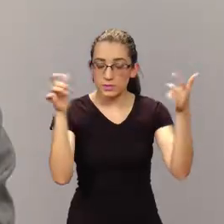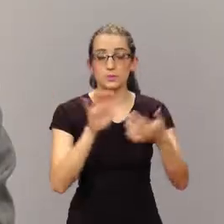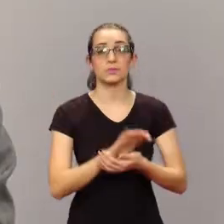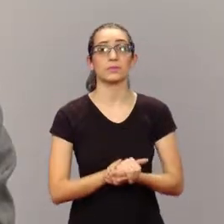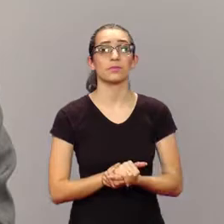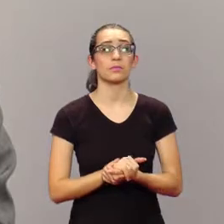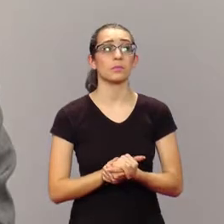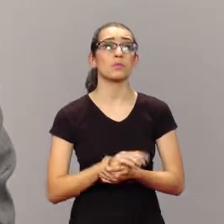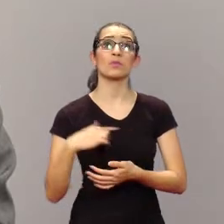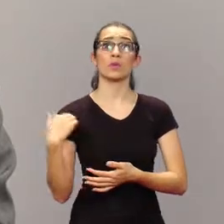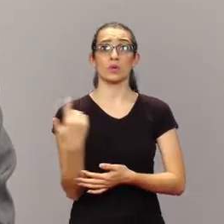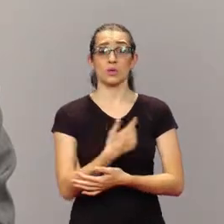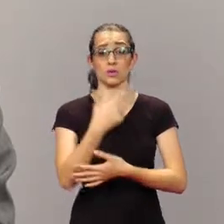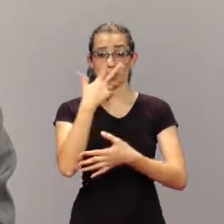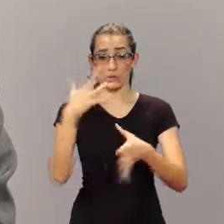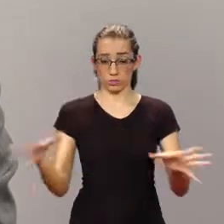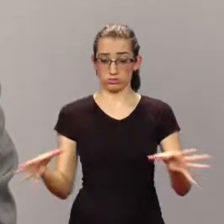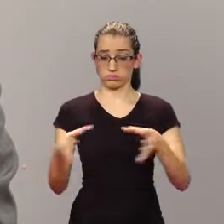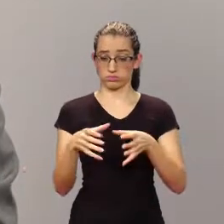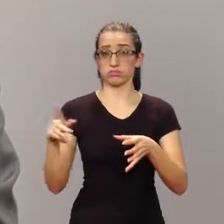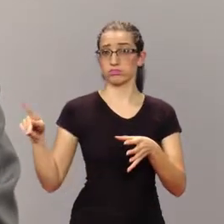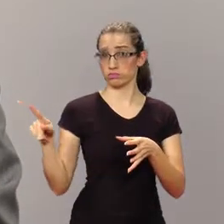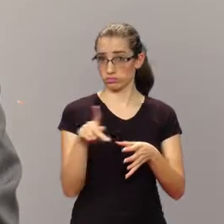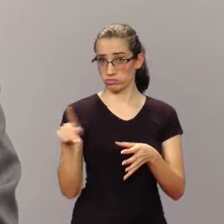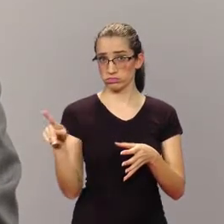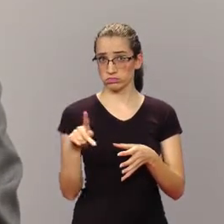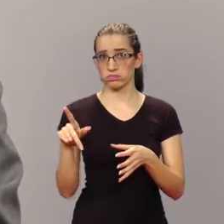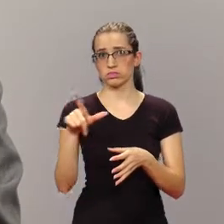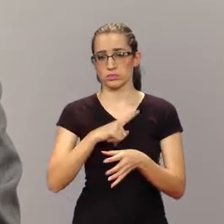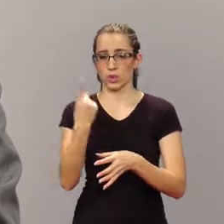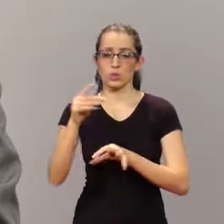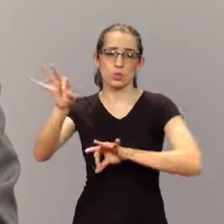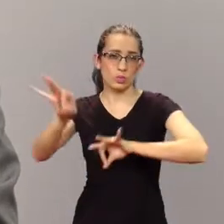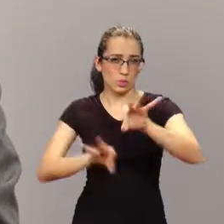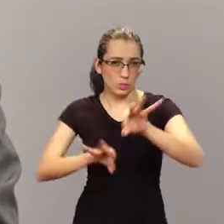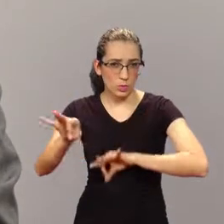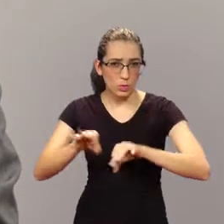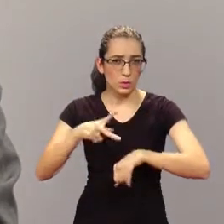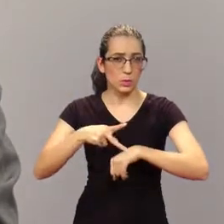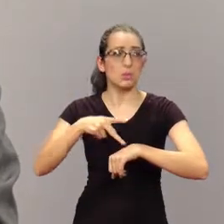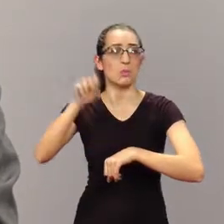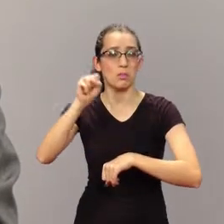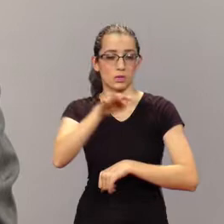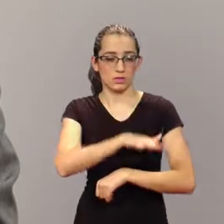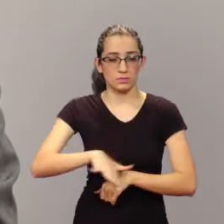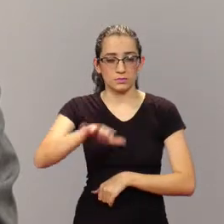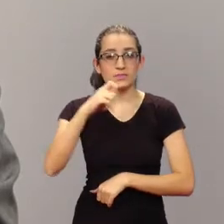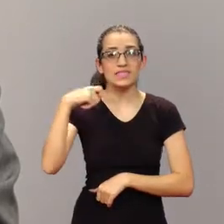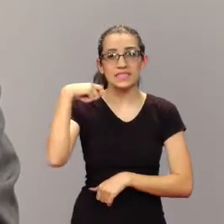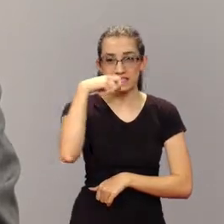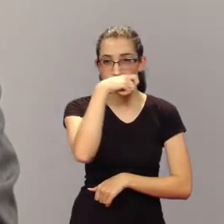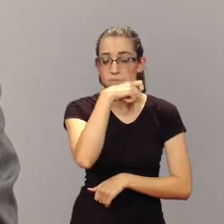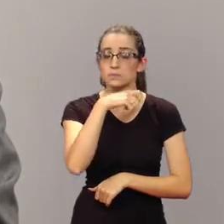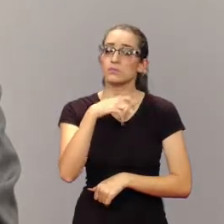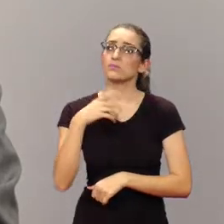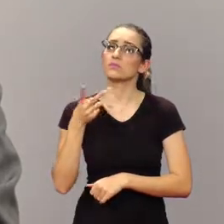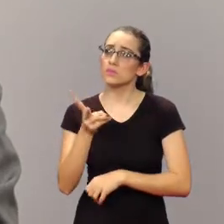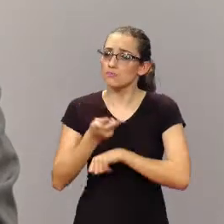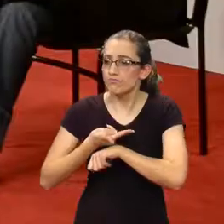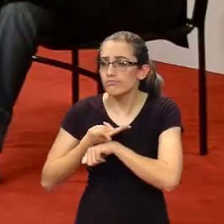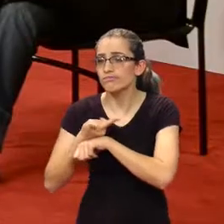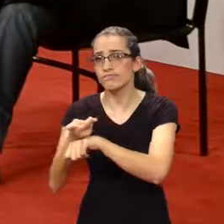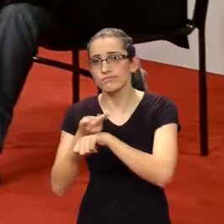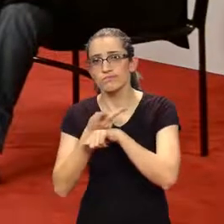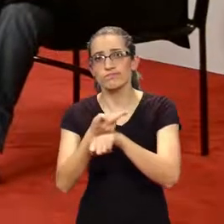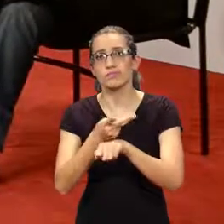Conhecimento. A gente, como um grupo de professores pertencentes a um programa de pós-graduação em odontologia, a gente está